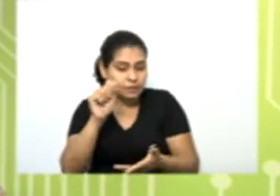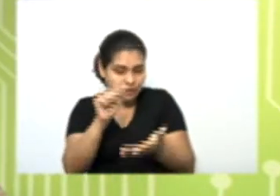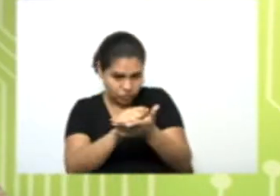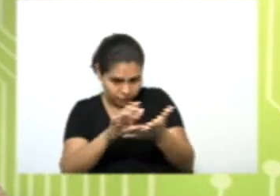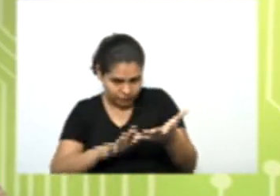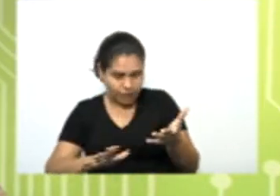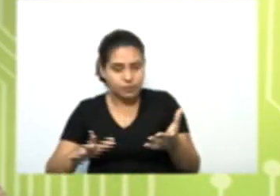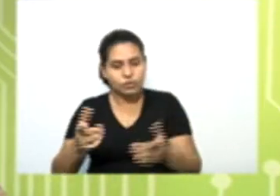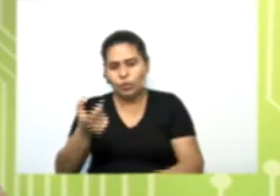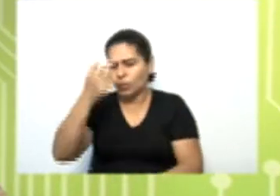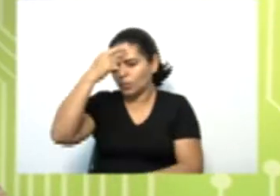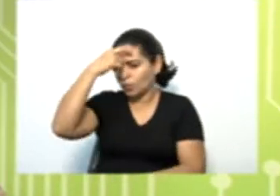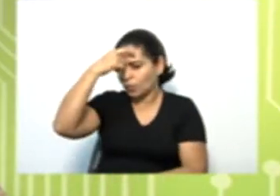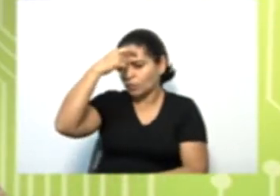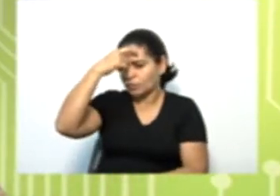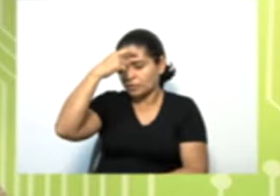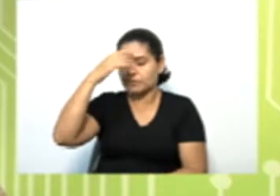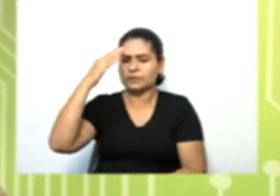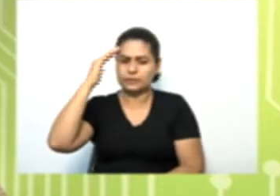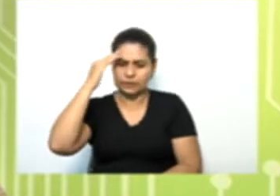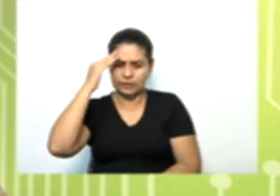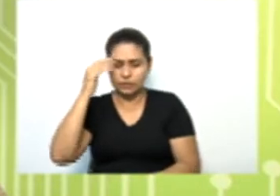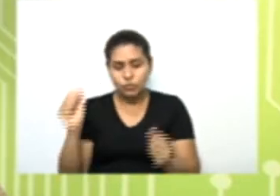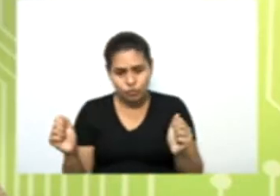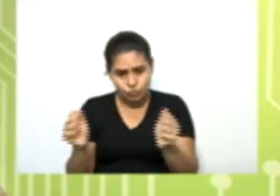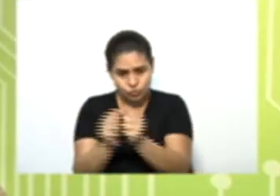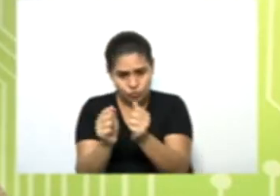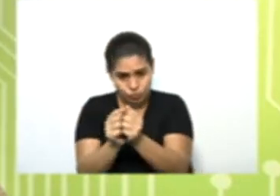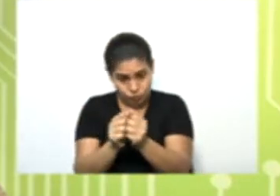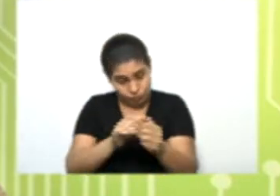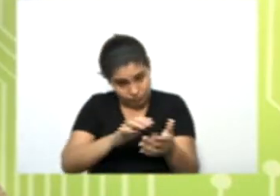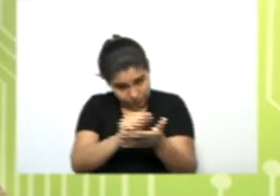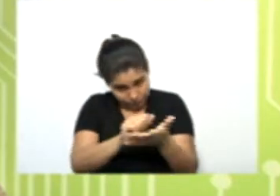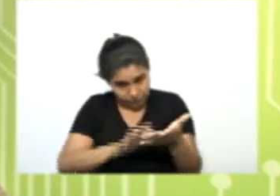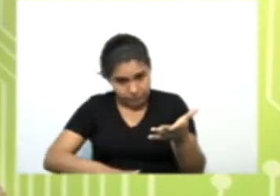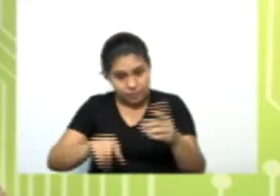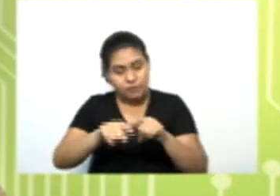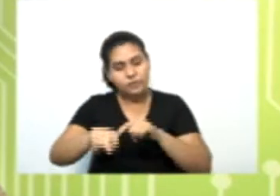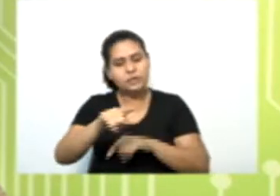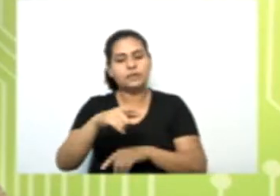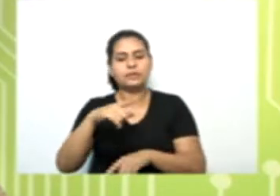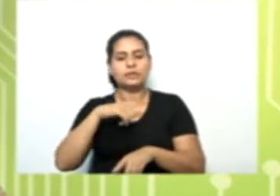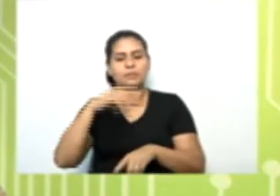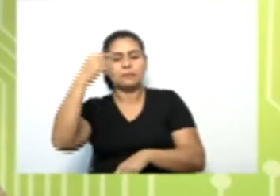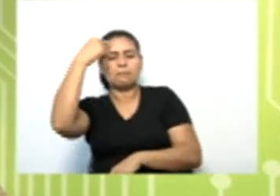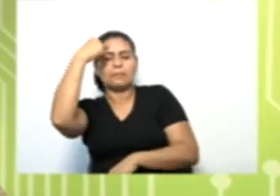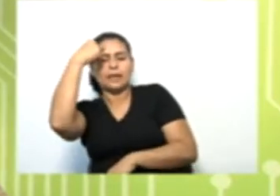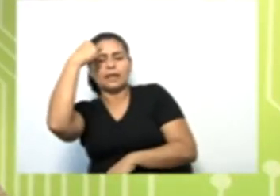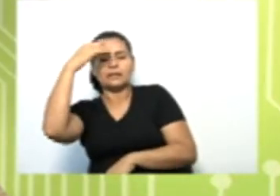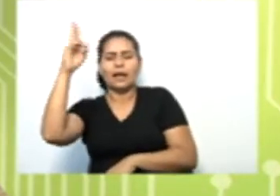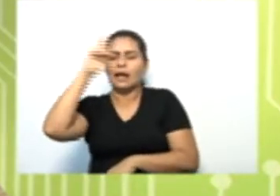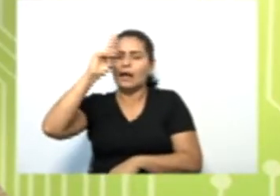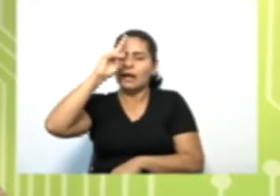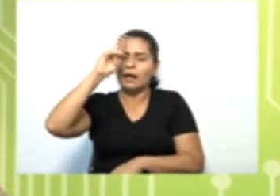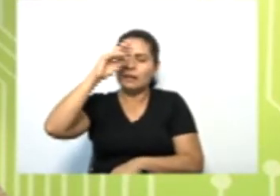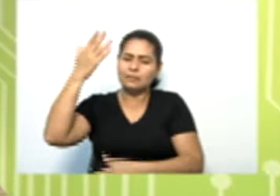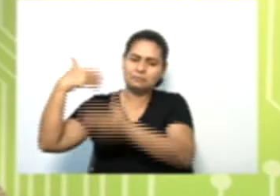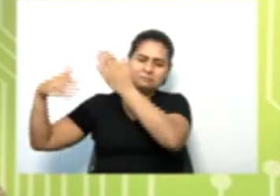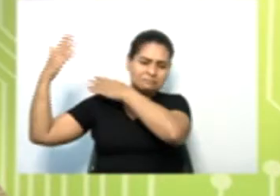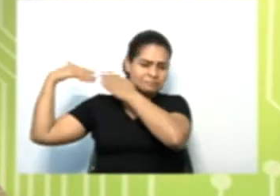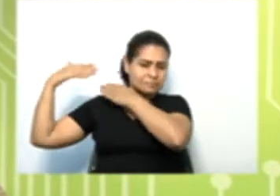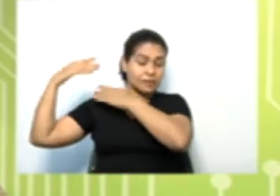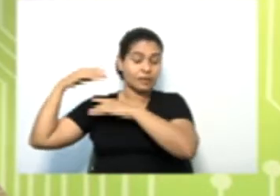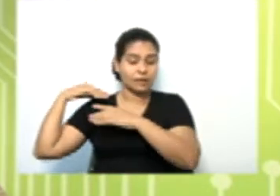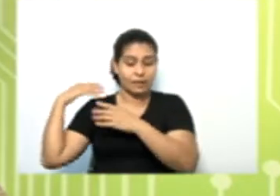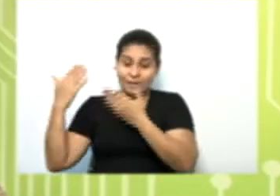atividade de forma coerente e, junto com essa atividade, eu gostaria que você também, pensando e lembrando um pouco das aulas